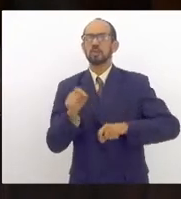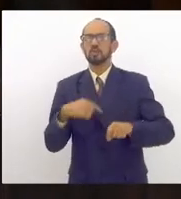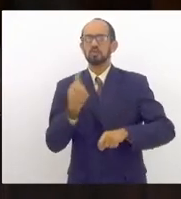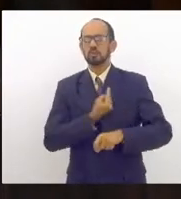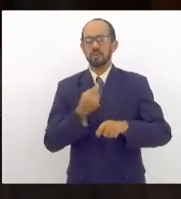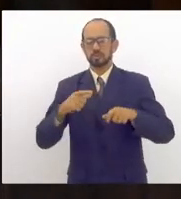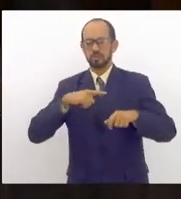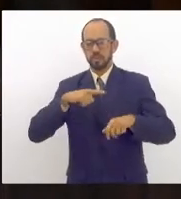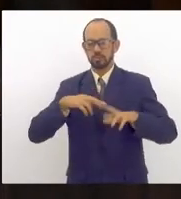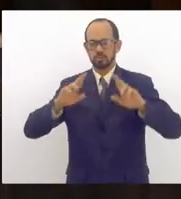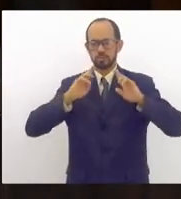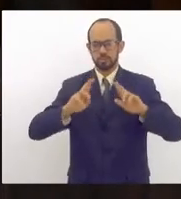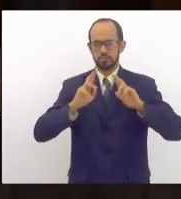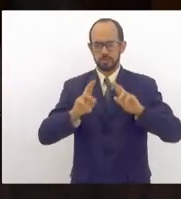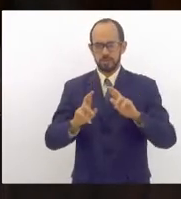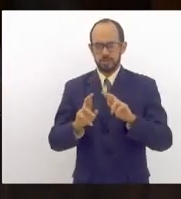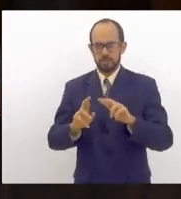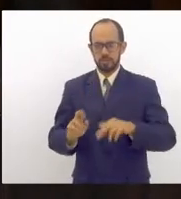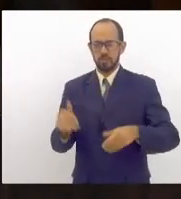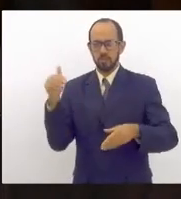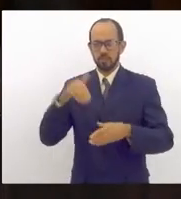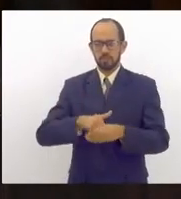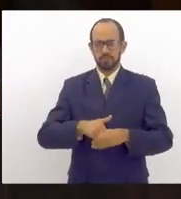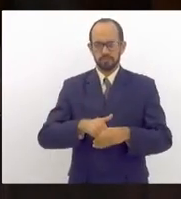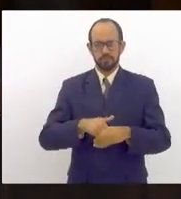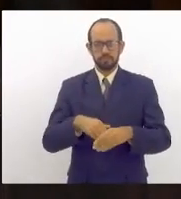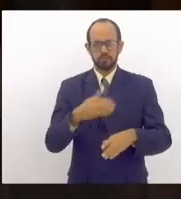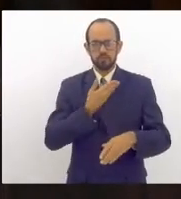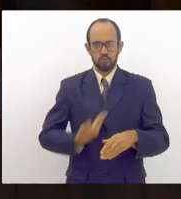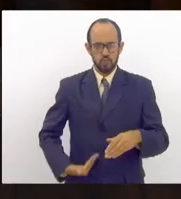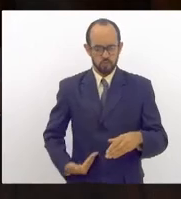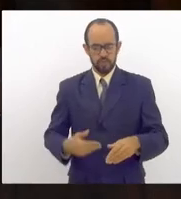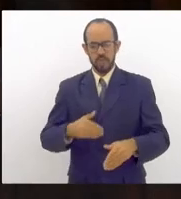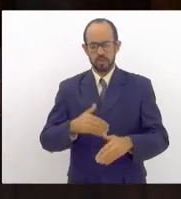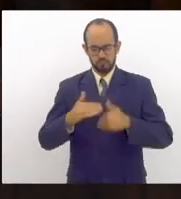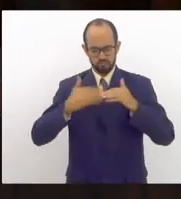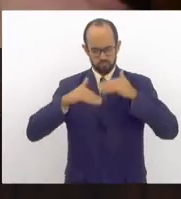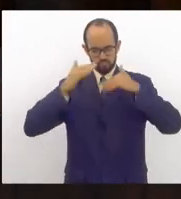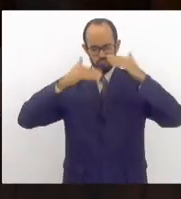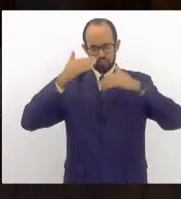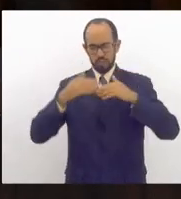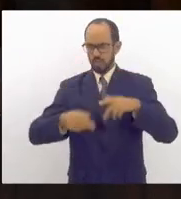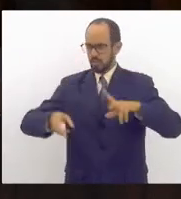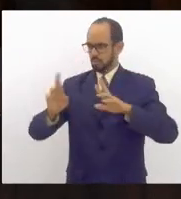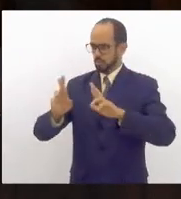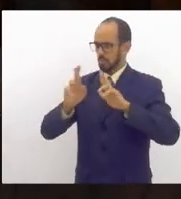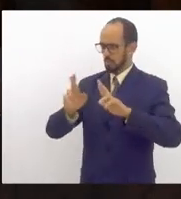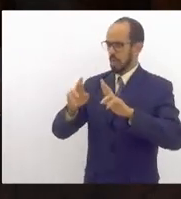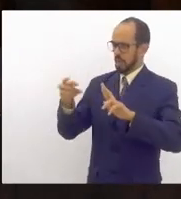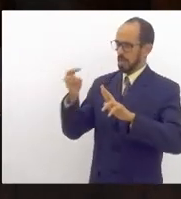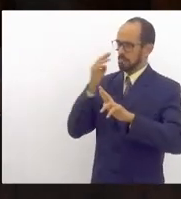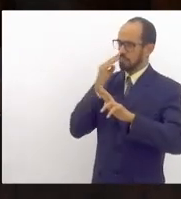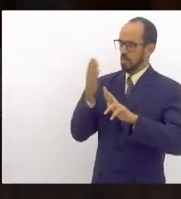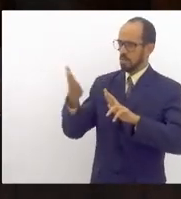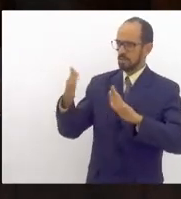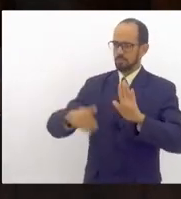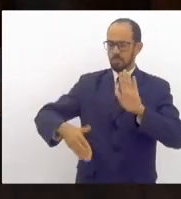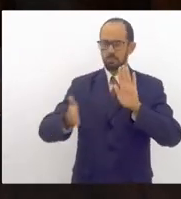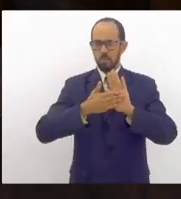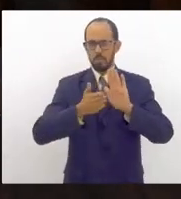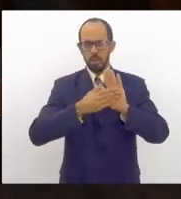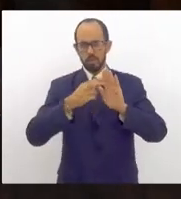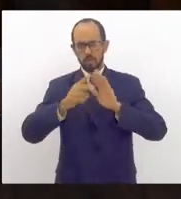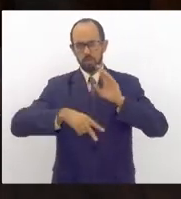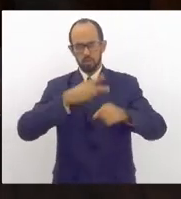esperança agora né com a eleição de um governo Progressista e vamos contar com a Mônica quando a galera tá propondo aí daqui a dois anos